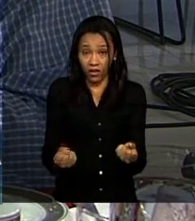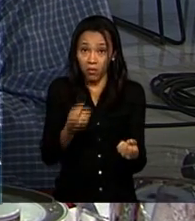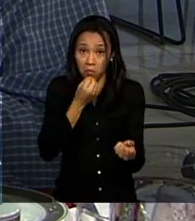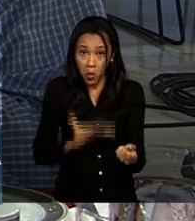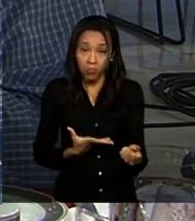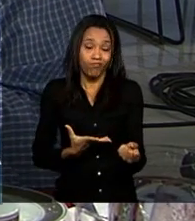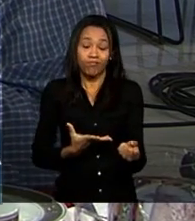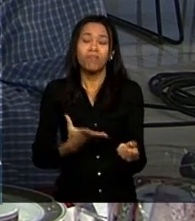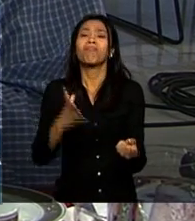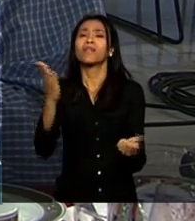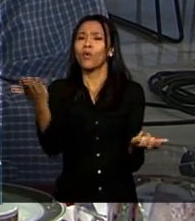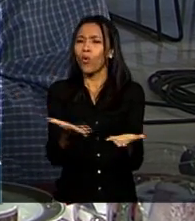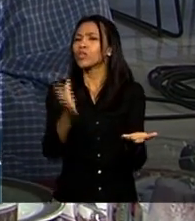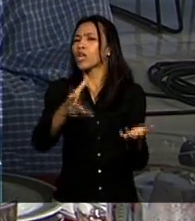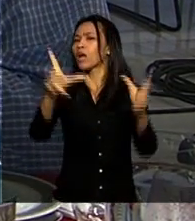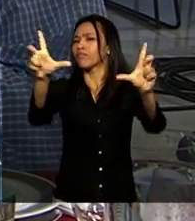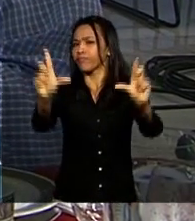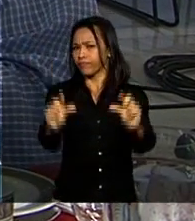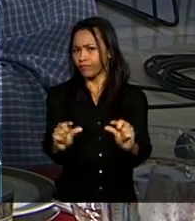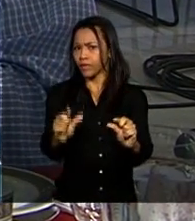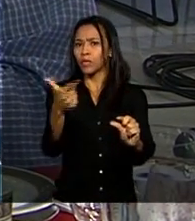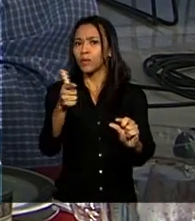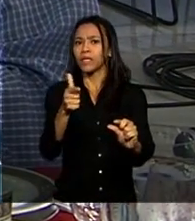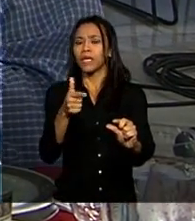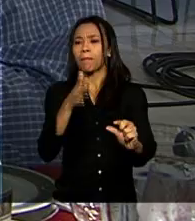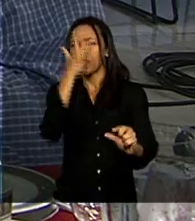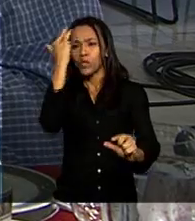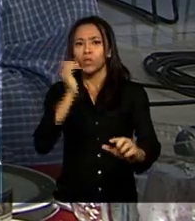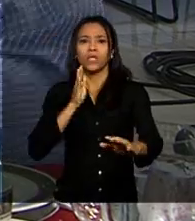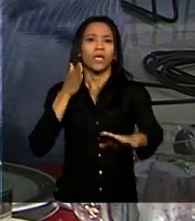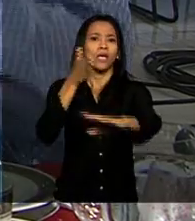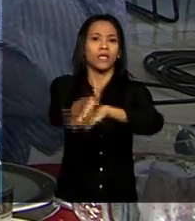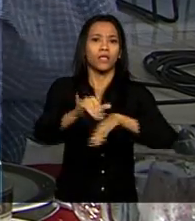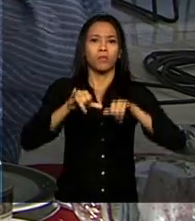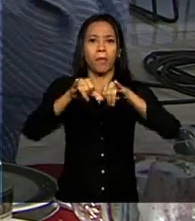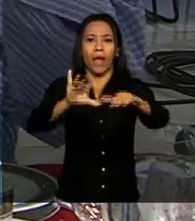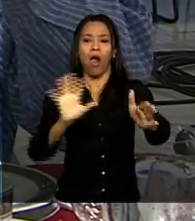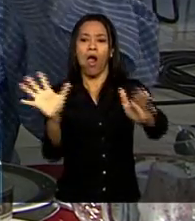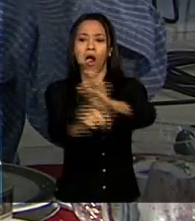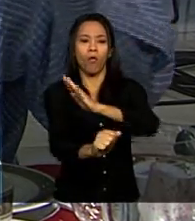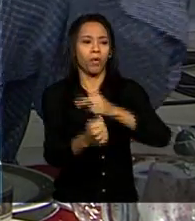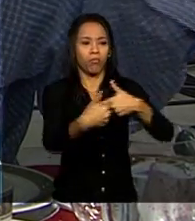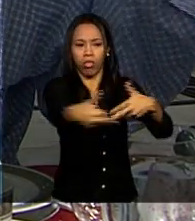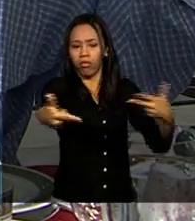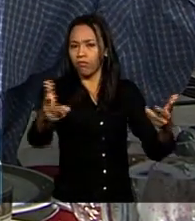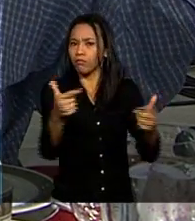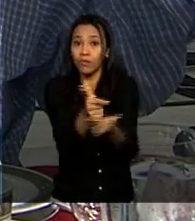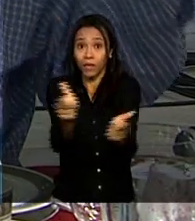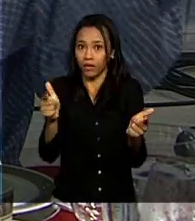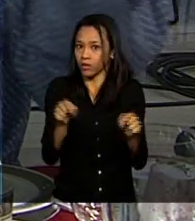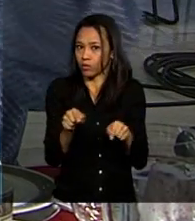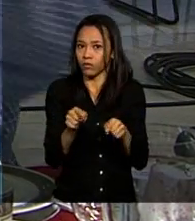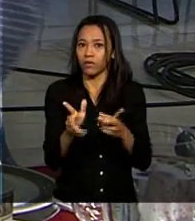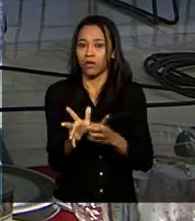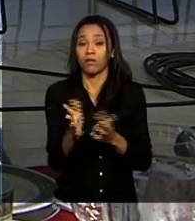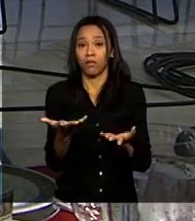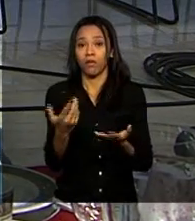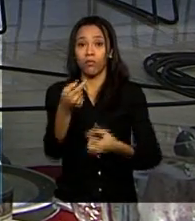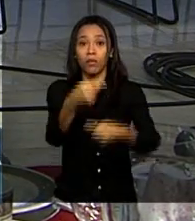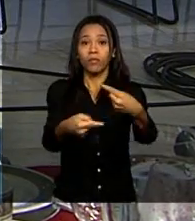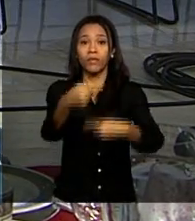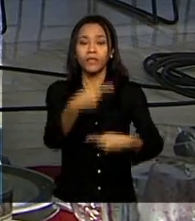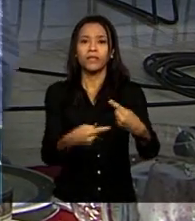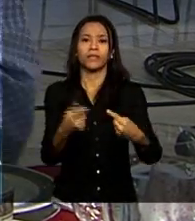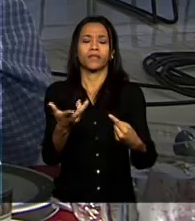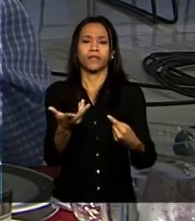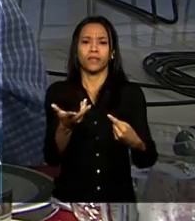muito mais amena a gente não tem saques a gente não tem retiradas a gente não tem tem várias explicações para isso inclusive uma política desenvolvida